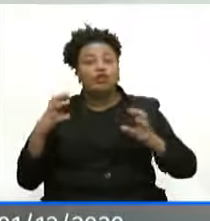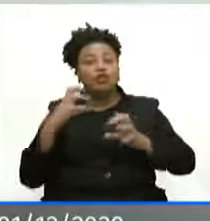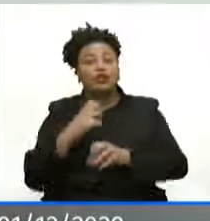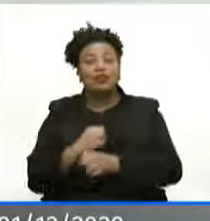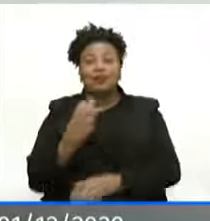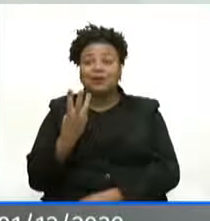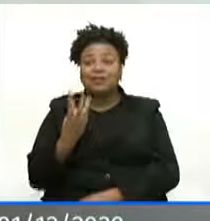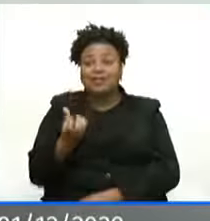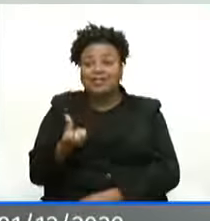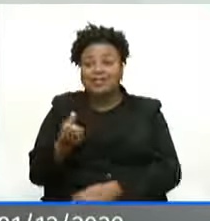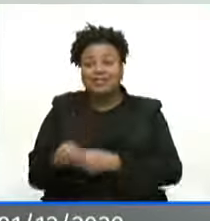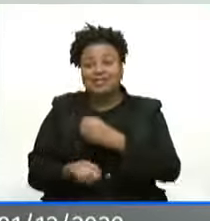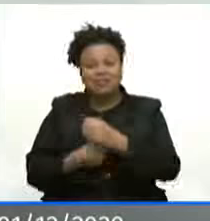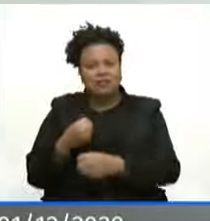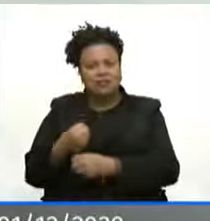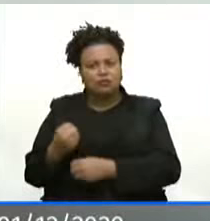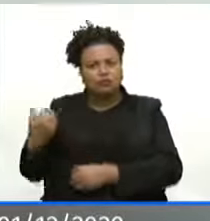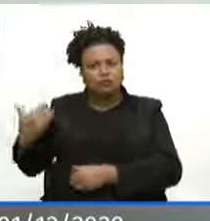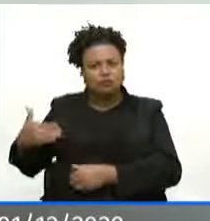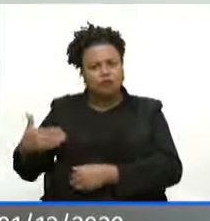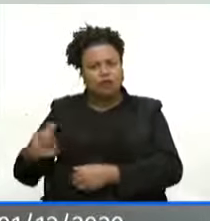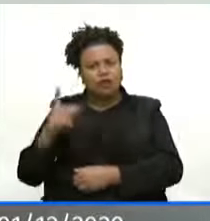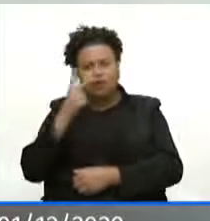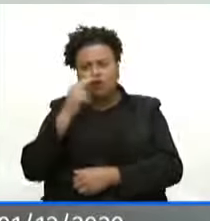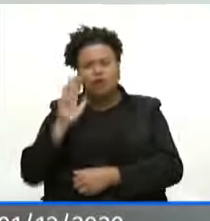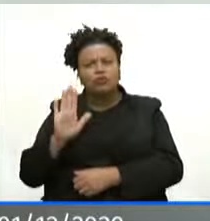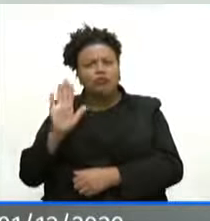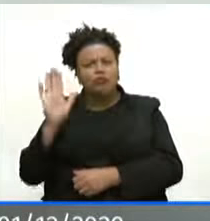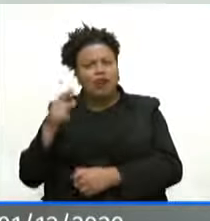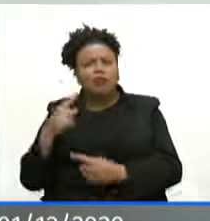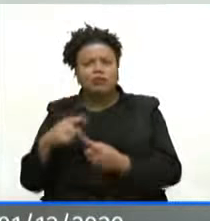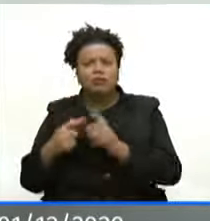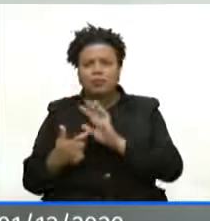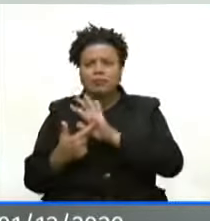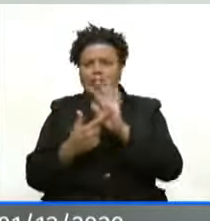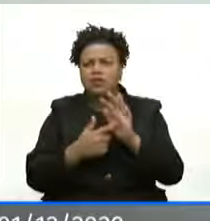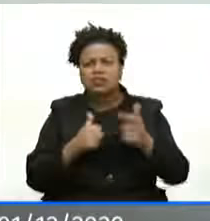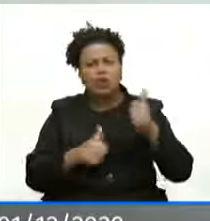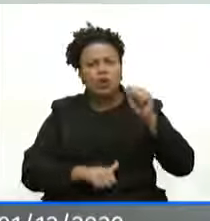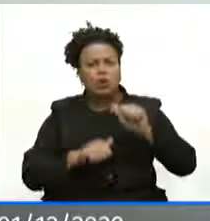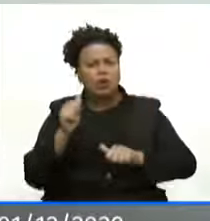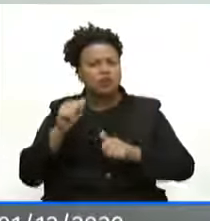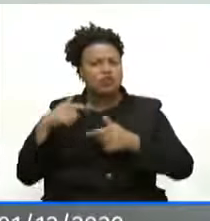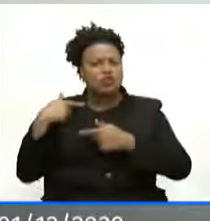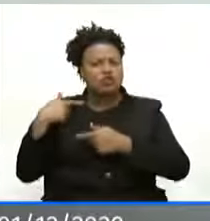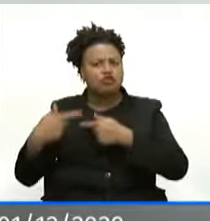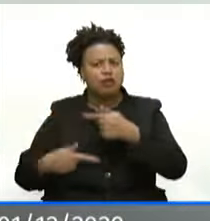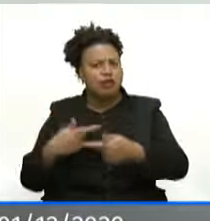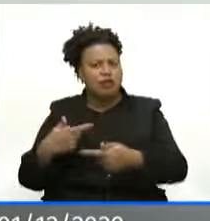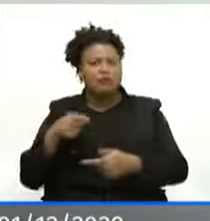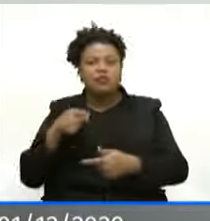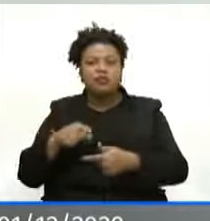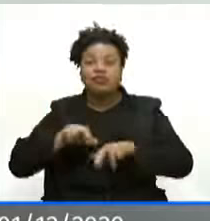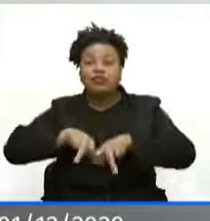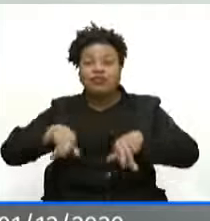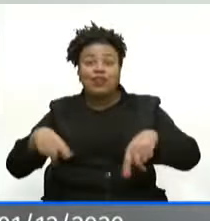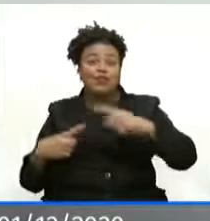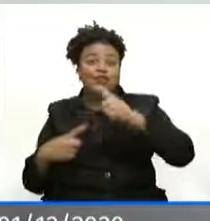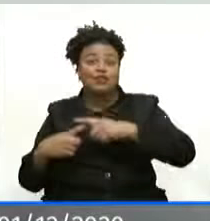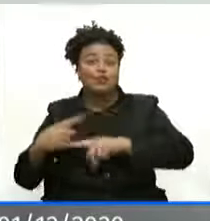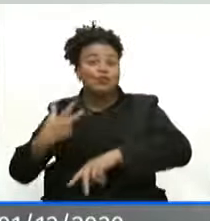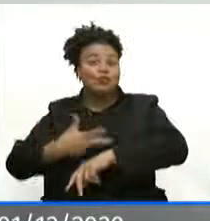anos consecutivos e é destaque por ofertar qualidade genética das mais diversas raças de ovinos. Na